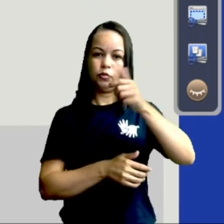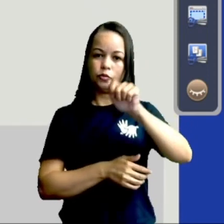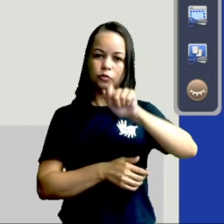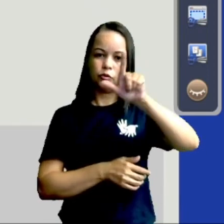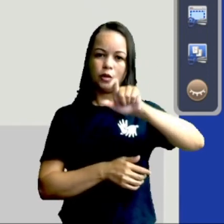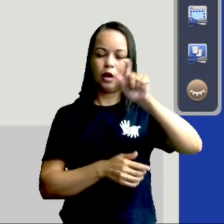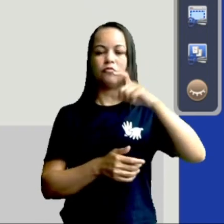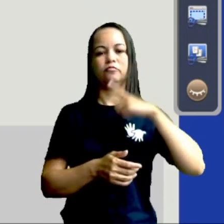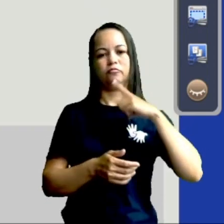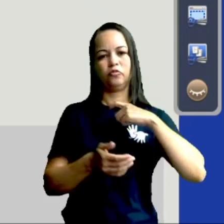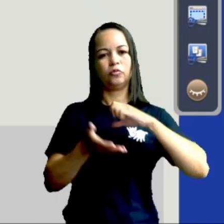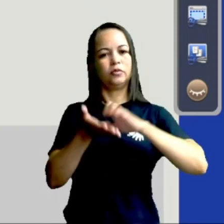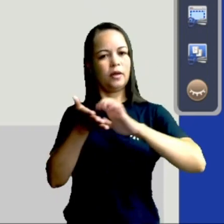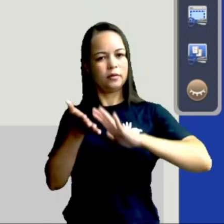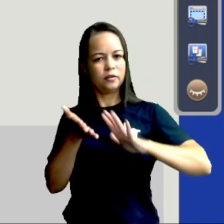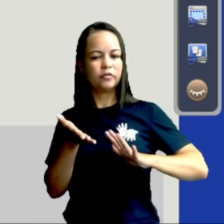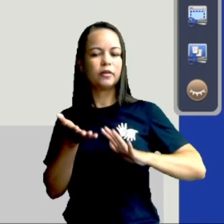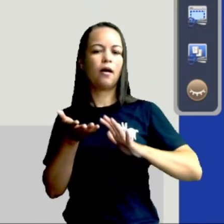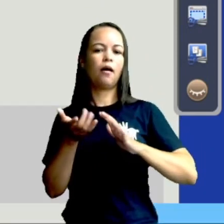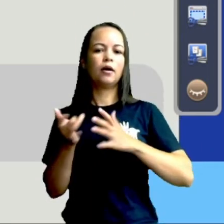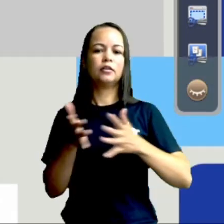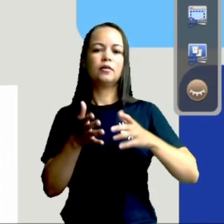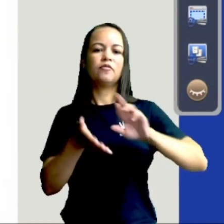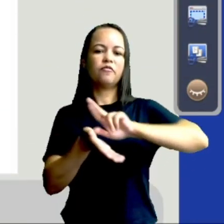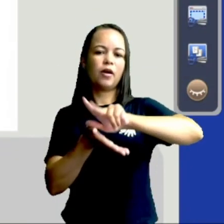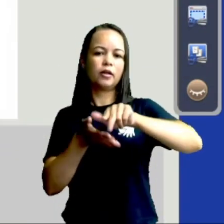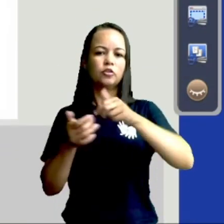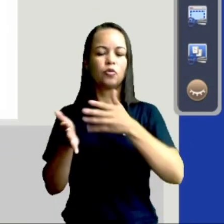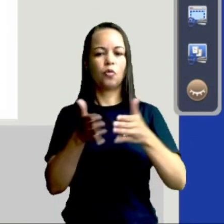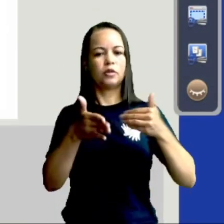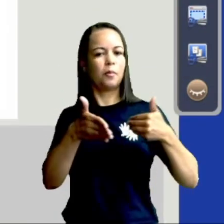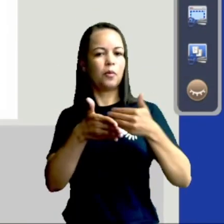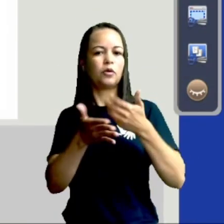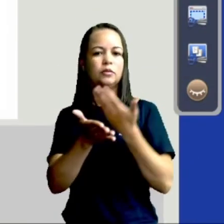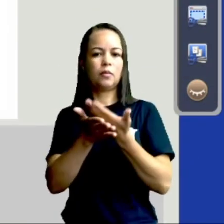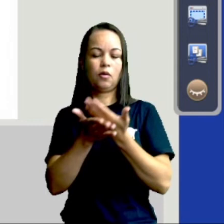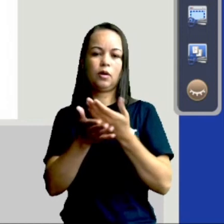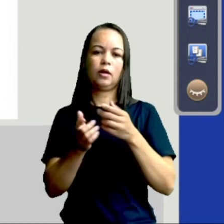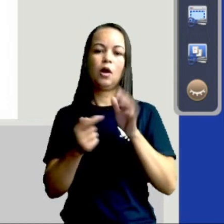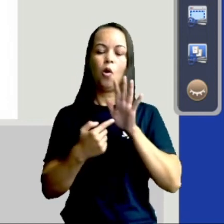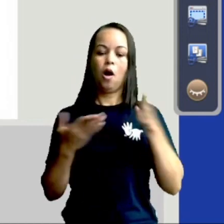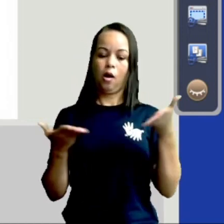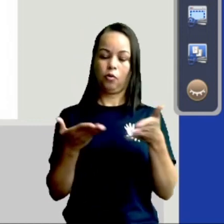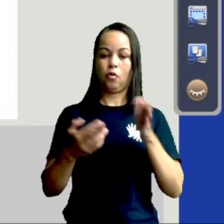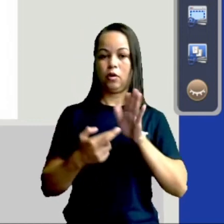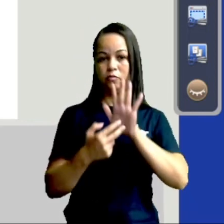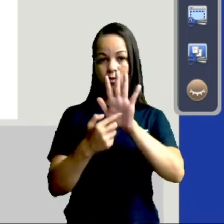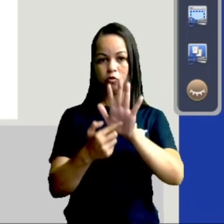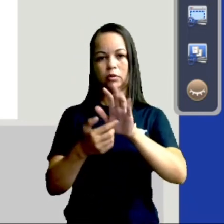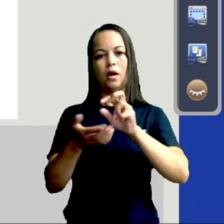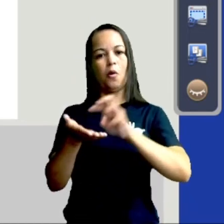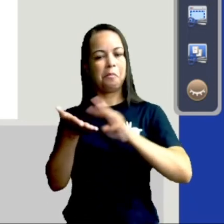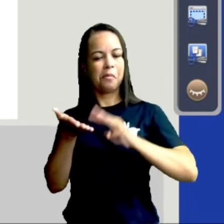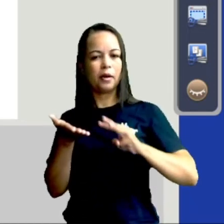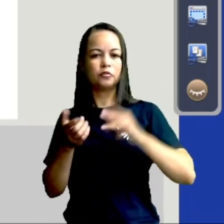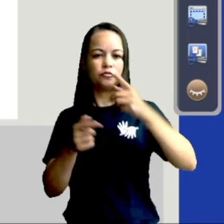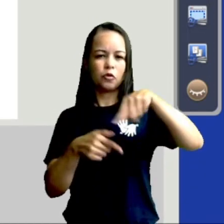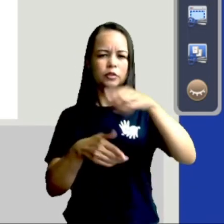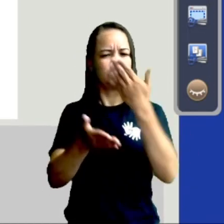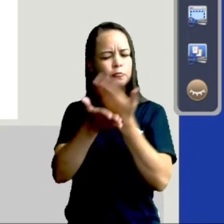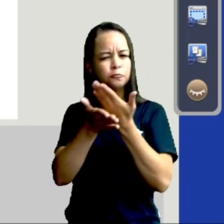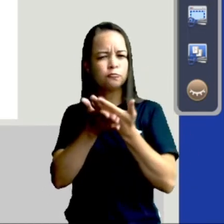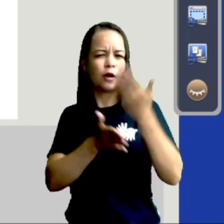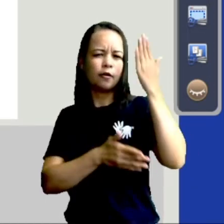vão ter mais exercícios, né? Vai ter mais coisa aí para fazer na próxima aula. Hoje foi apresentar o método, vocês estudarem